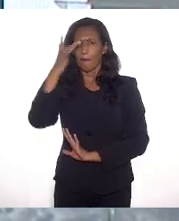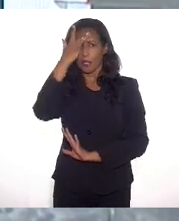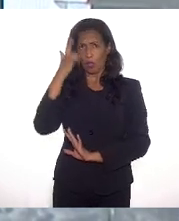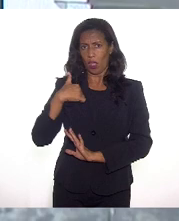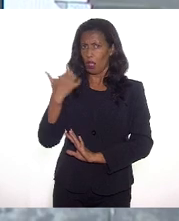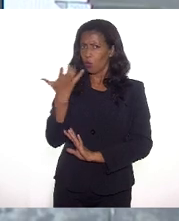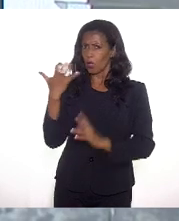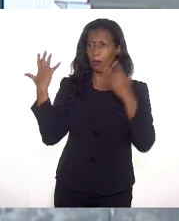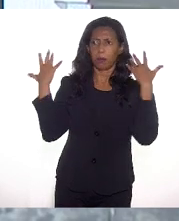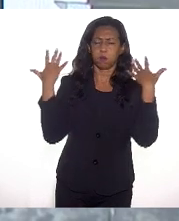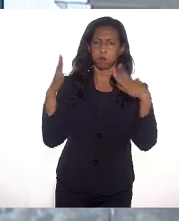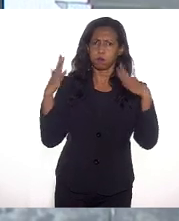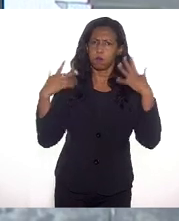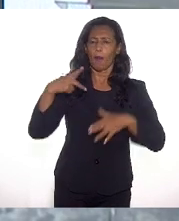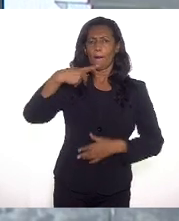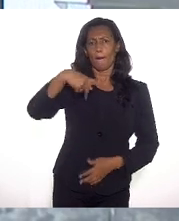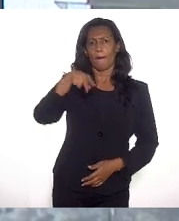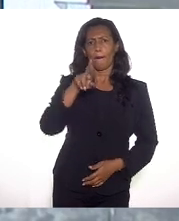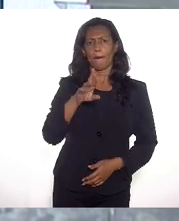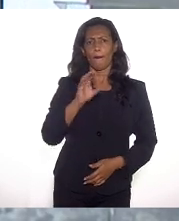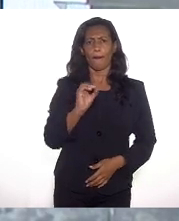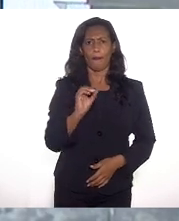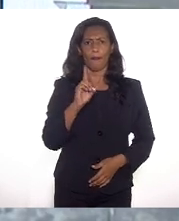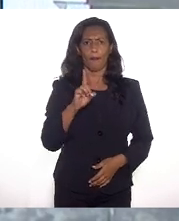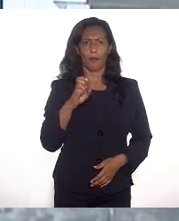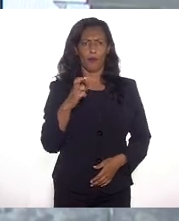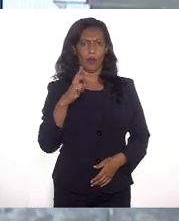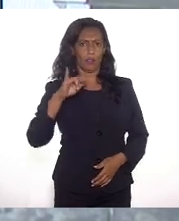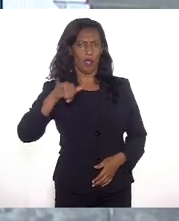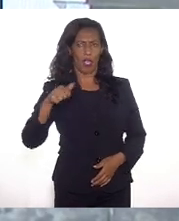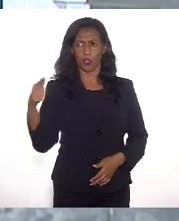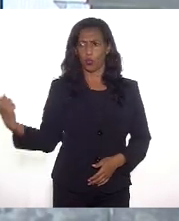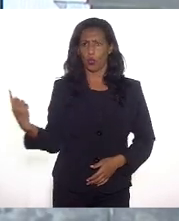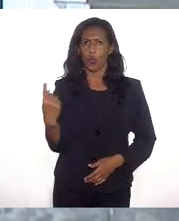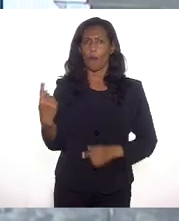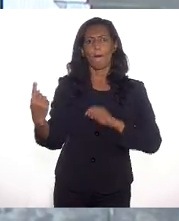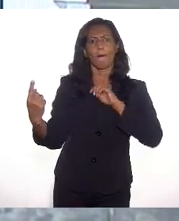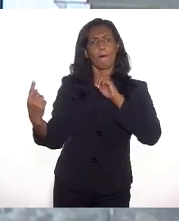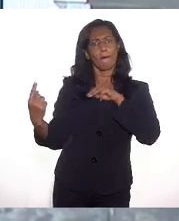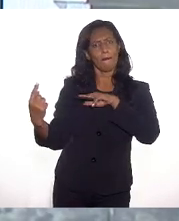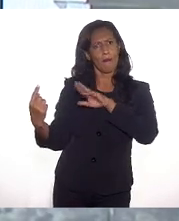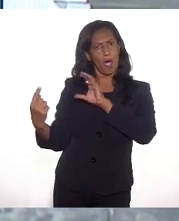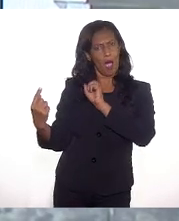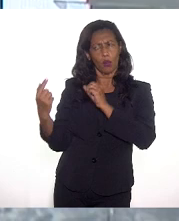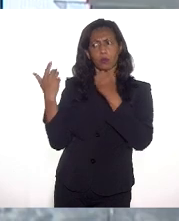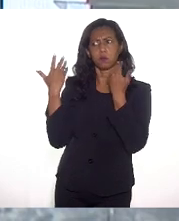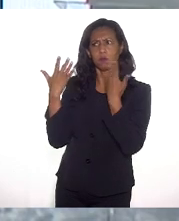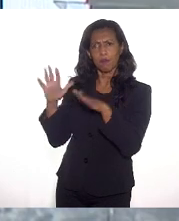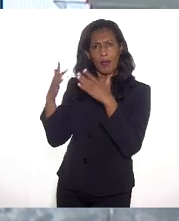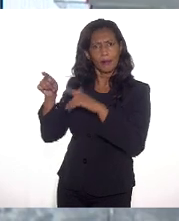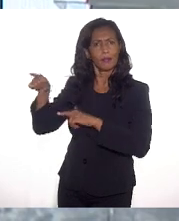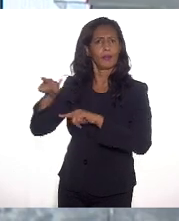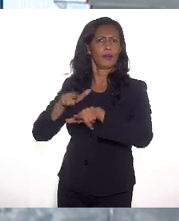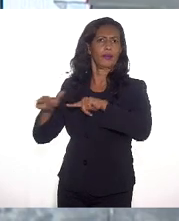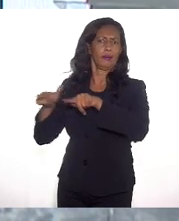parabenizar muito o Proderge, através do Mauro, que está aqui. Mauro, parabéns pelo trabalho de vocês.